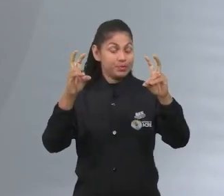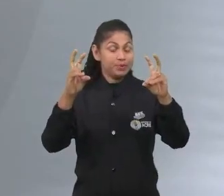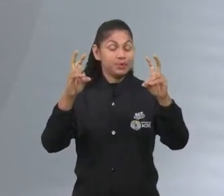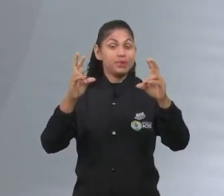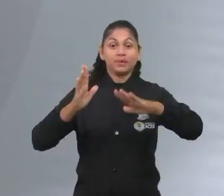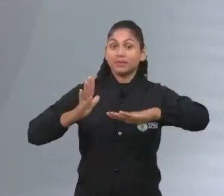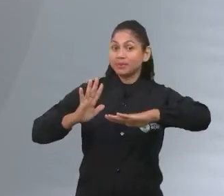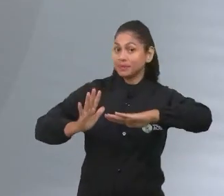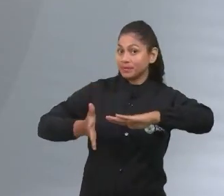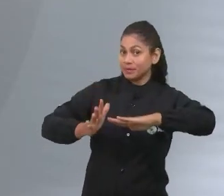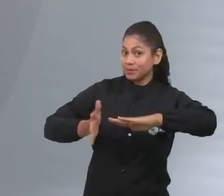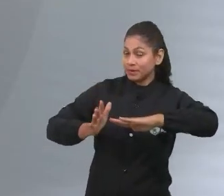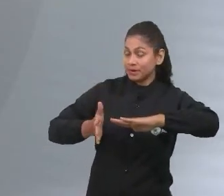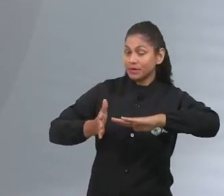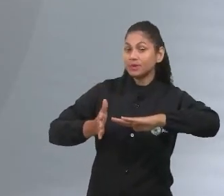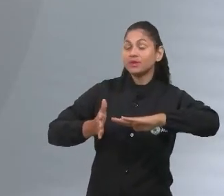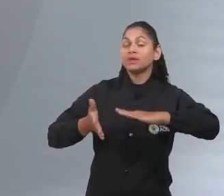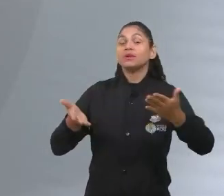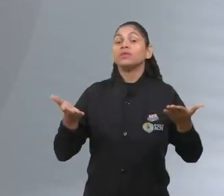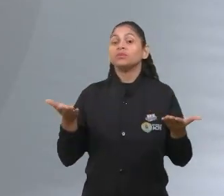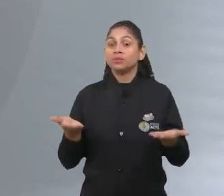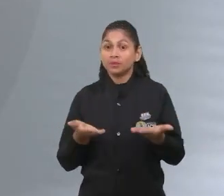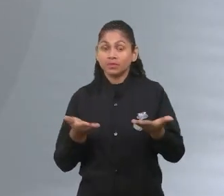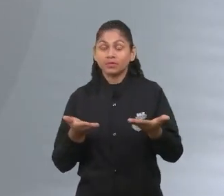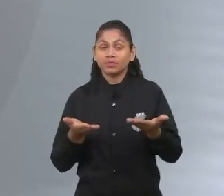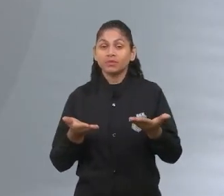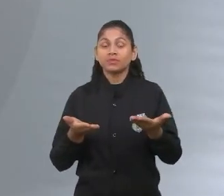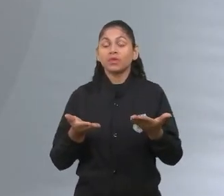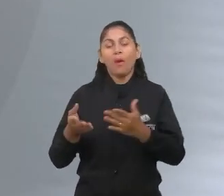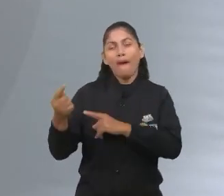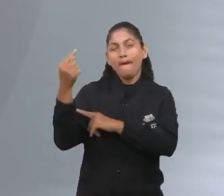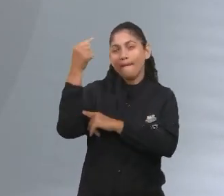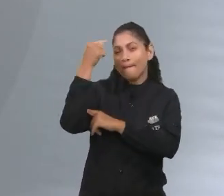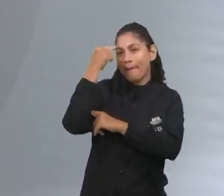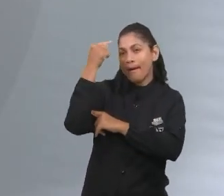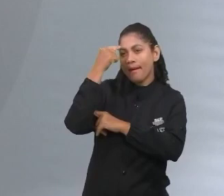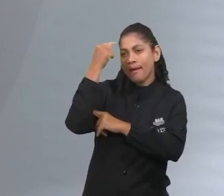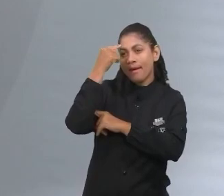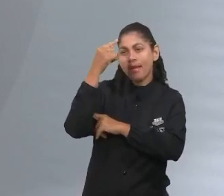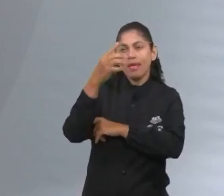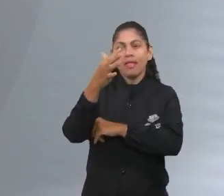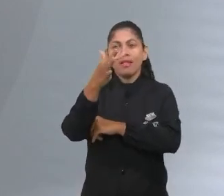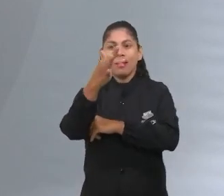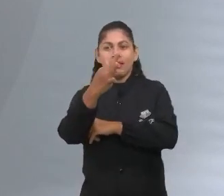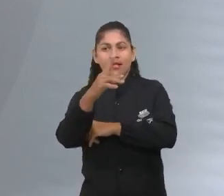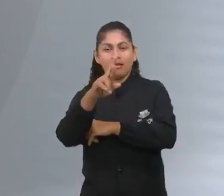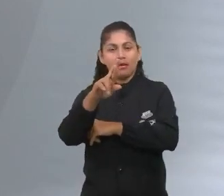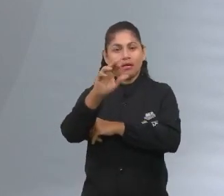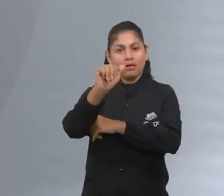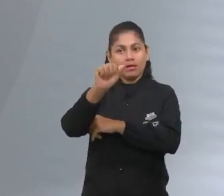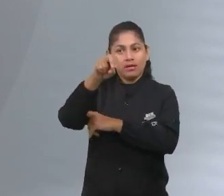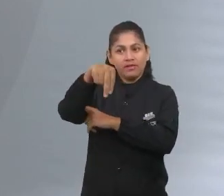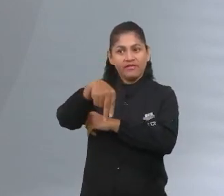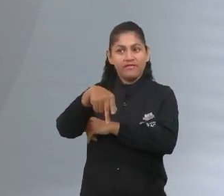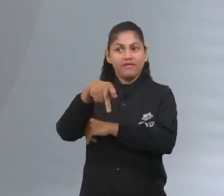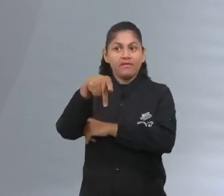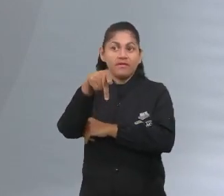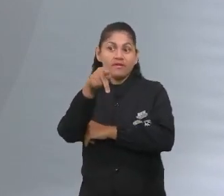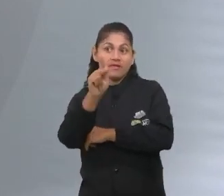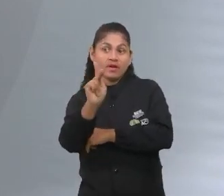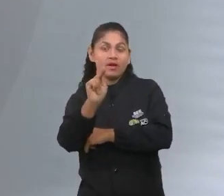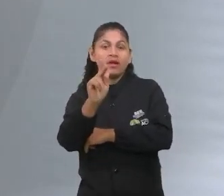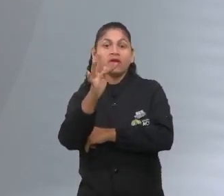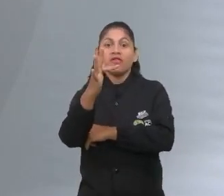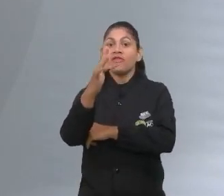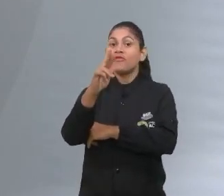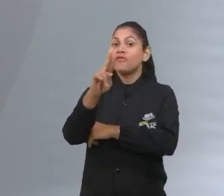moderna, da filosofia contemporânea da Escola de Frankfurt. Essa escola não é uma escola no sentido